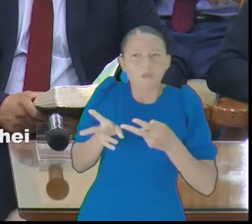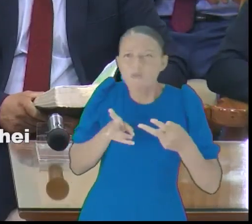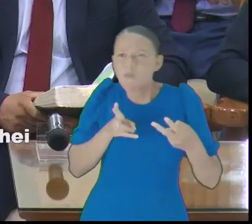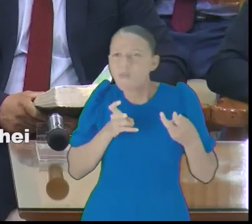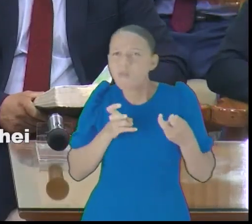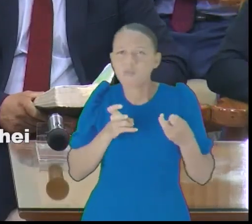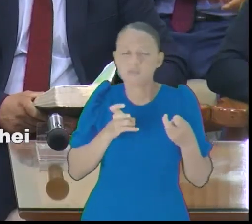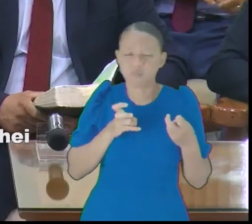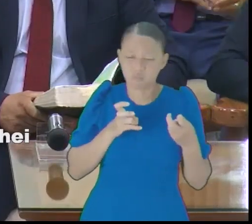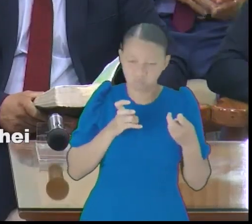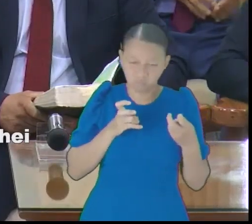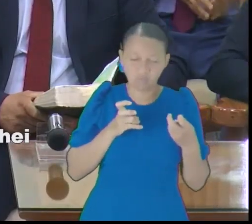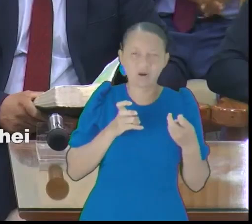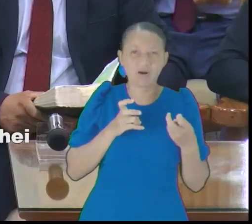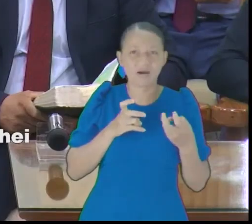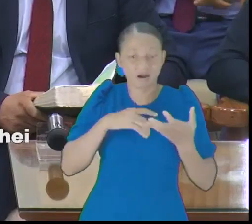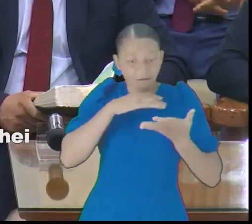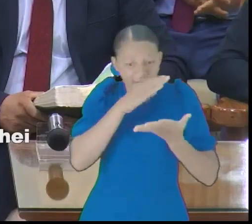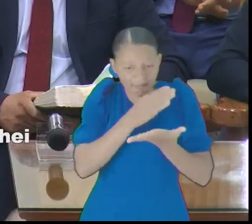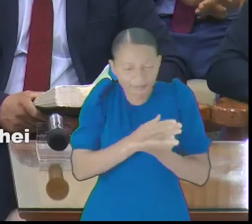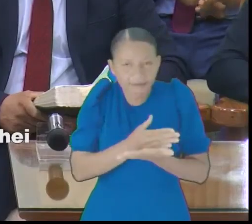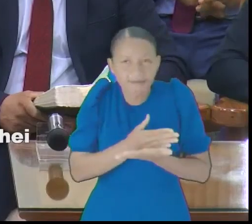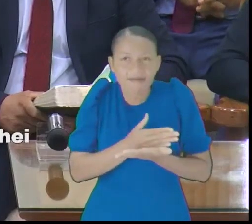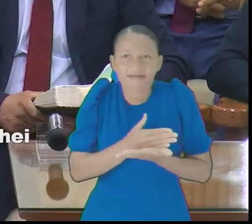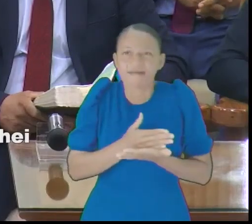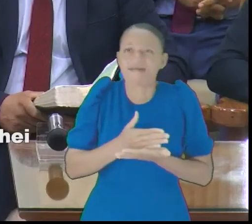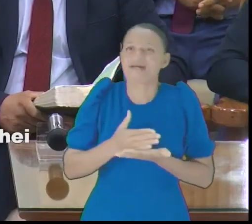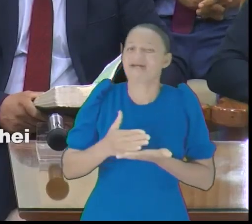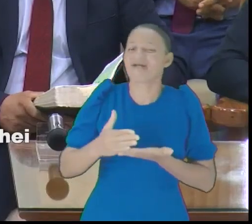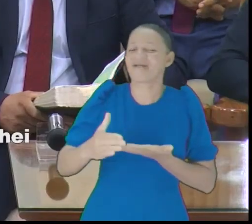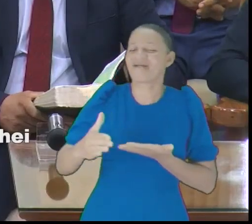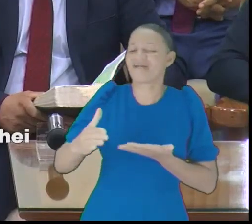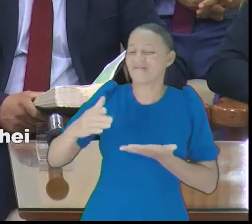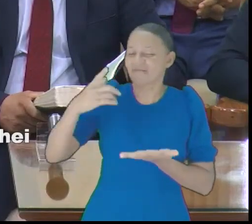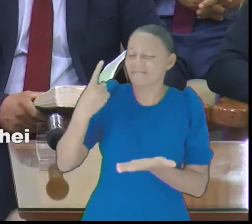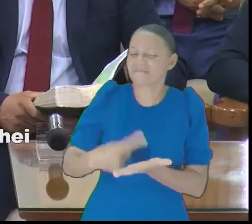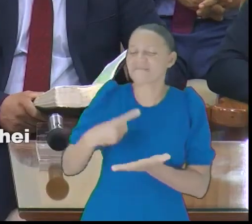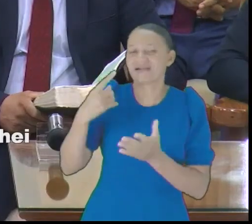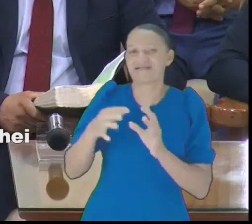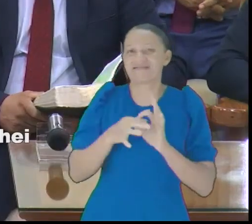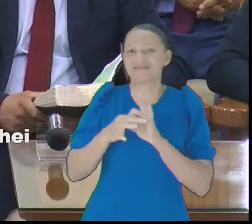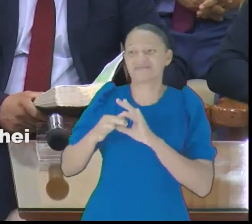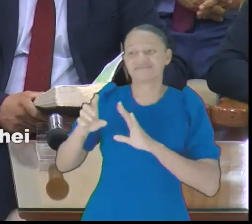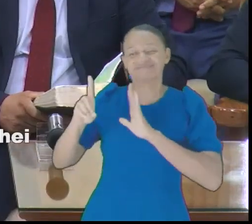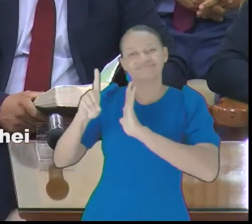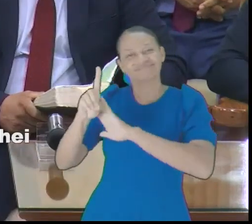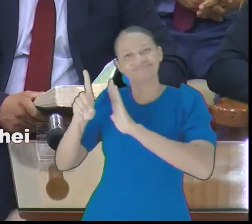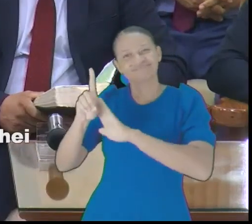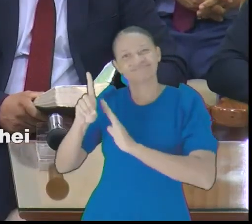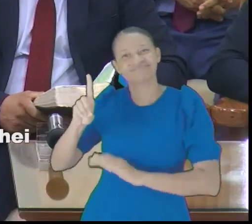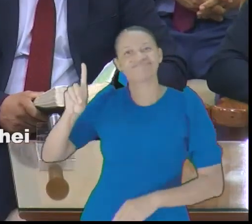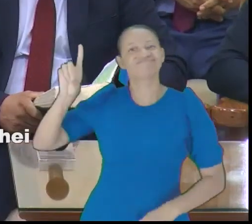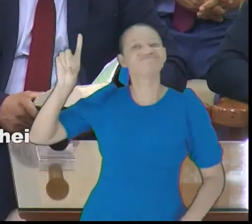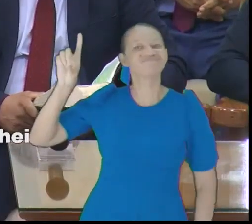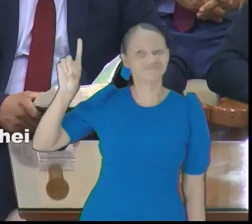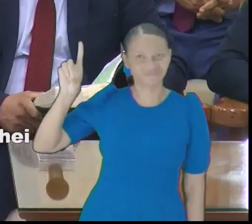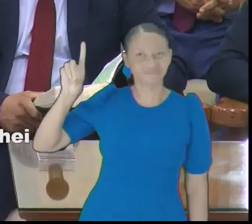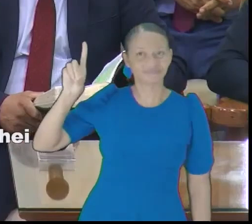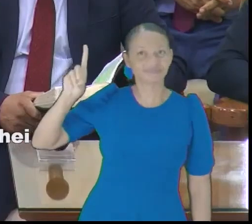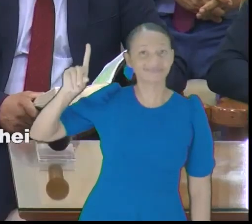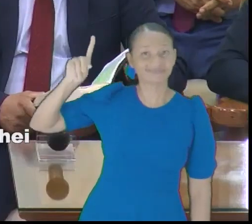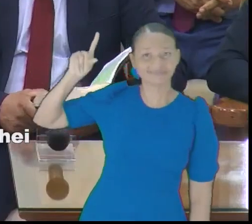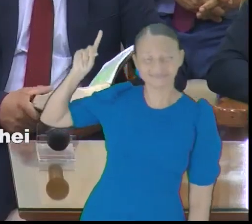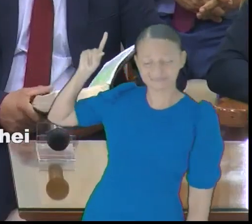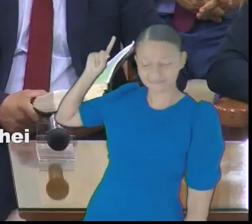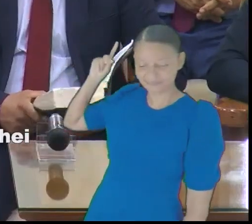Observe que a iniciativa de fazer esta aliança foi de Deus. Naquele